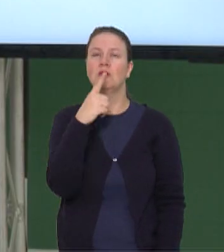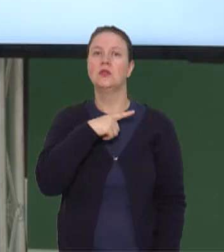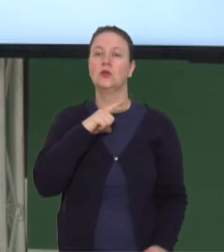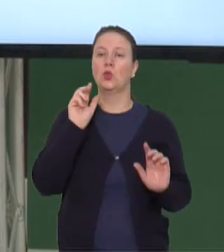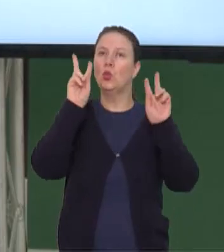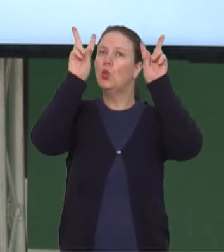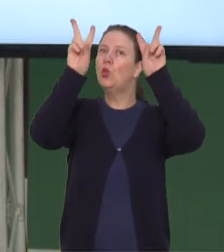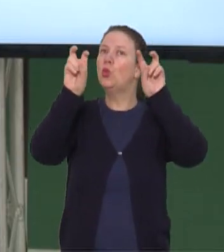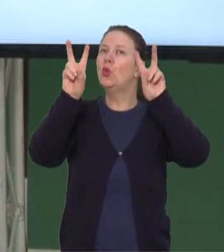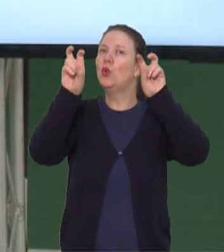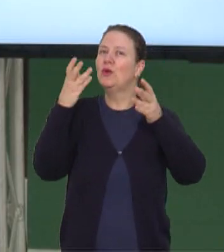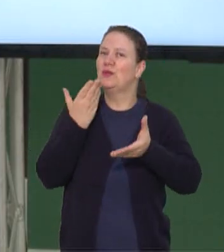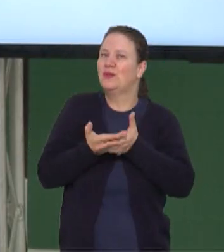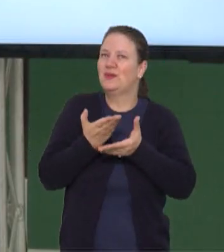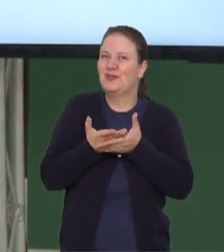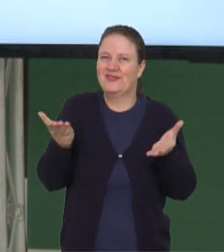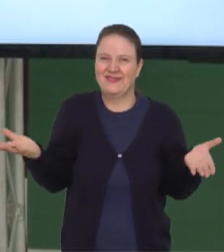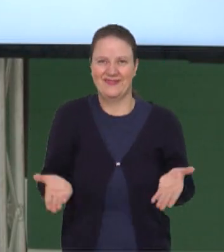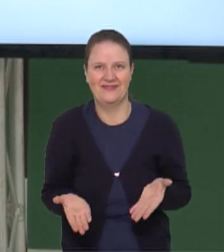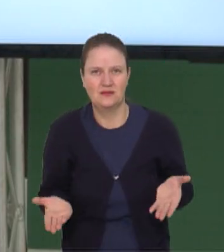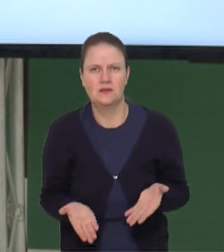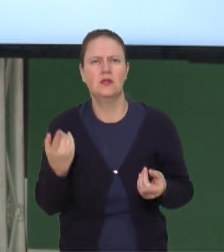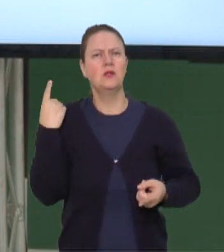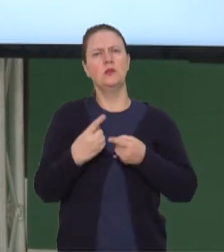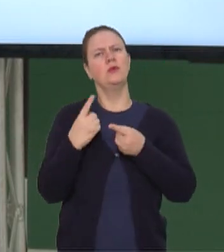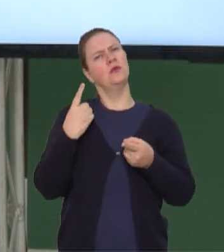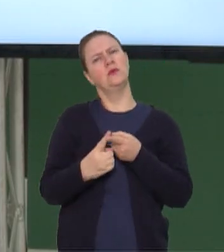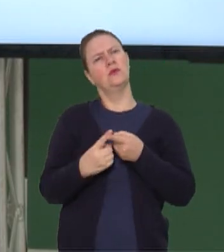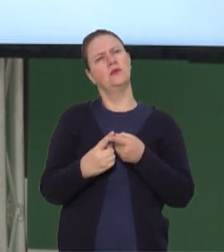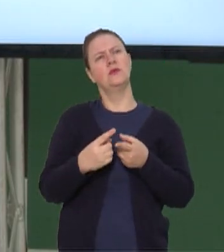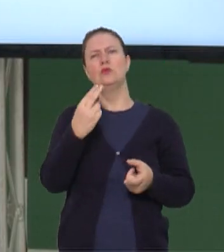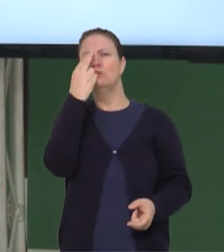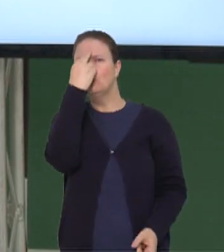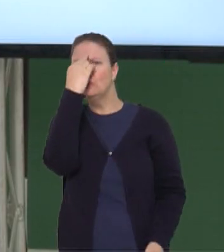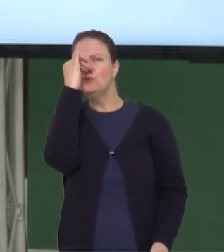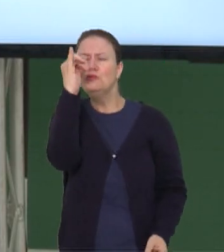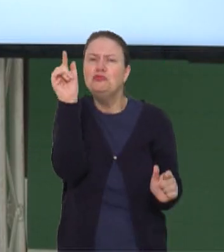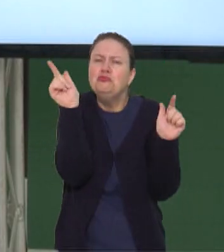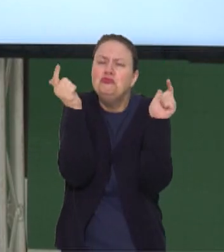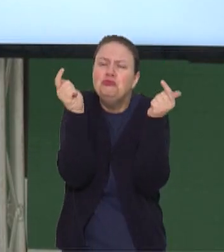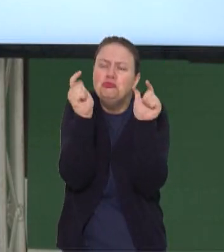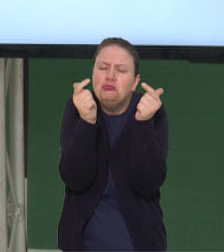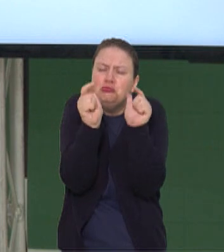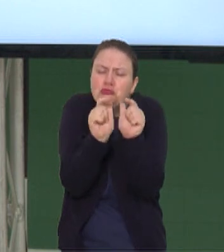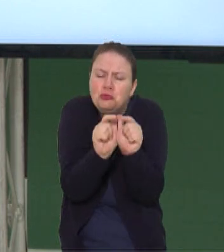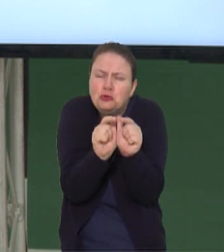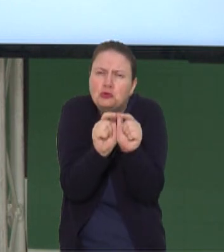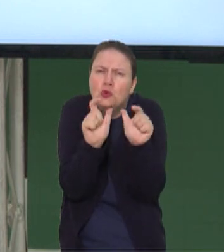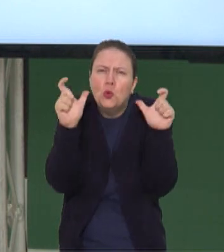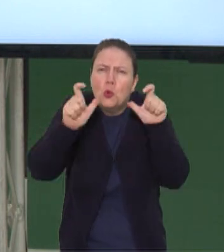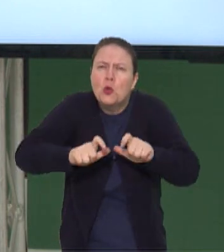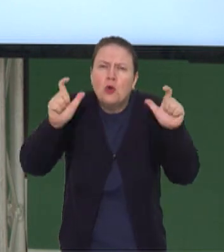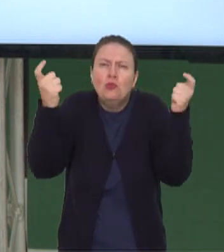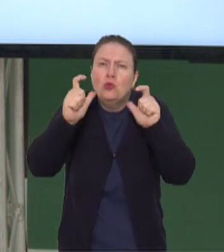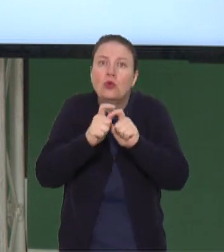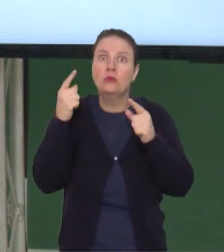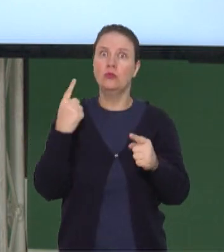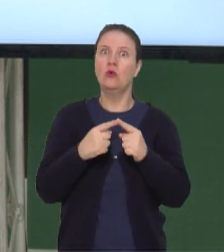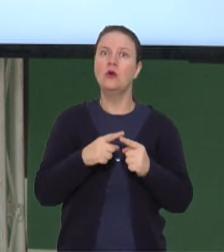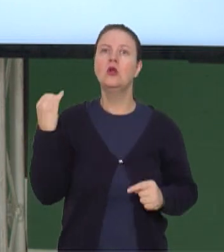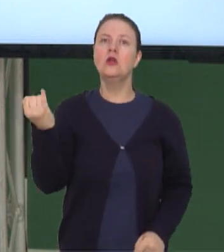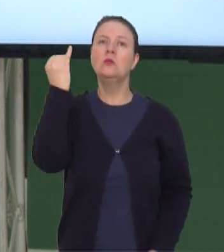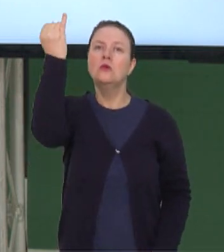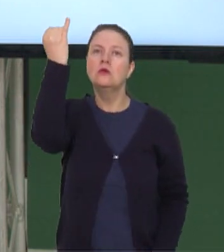nosso assunto da aula de hoje. E por que a gente está estudando um negócio tão pequenininho assim, professora? Porque ele é importante. Foram